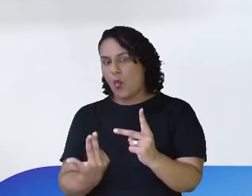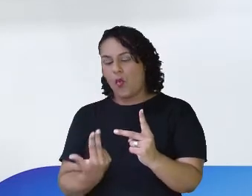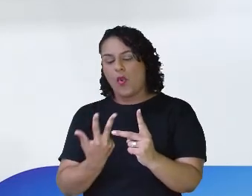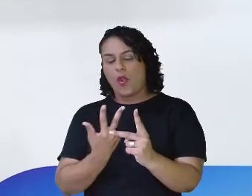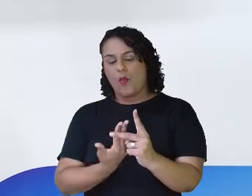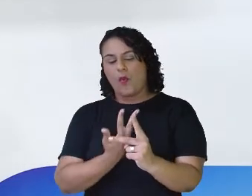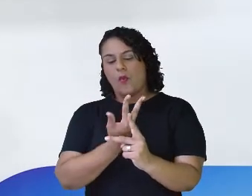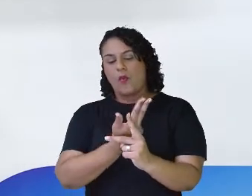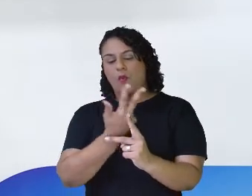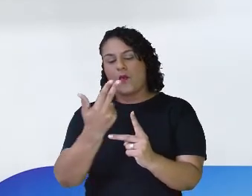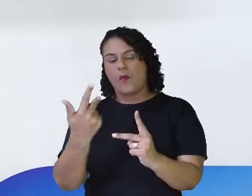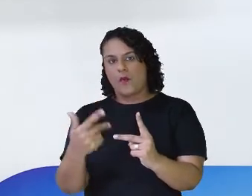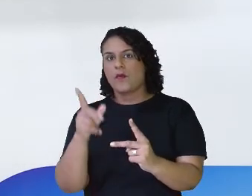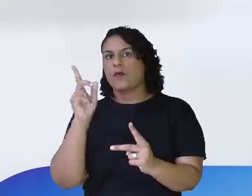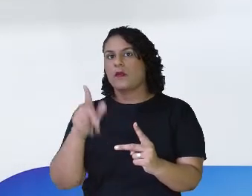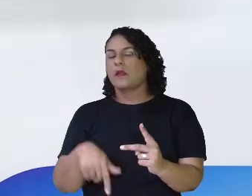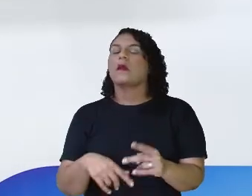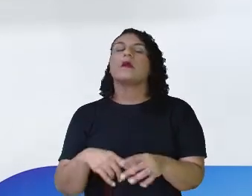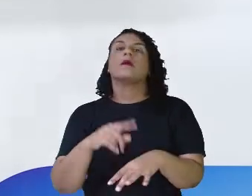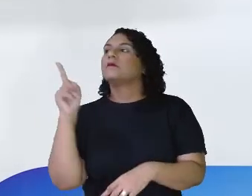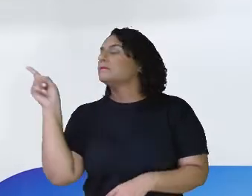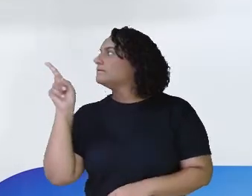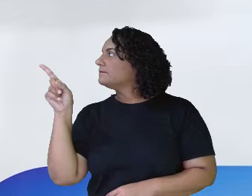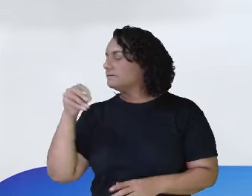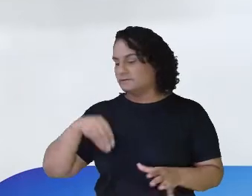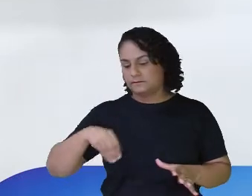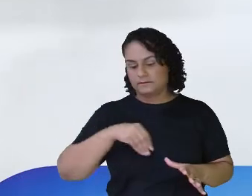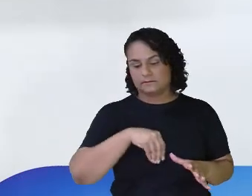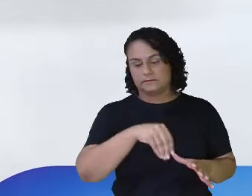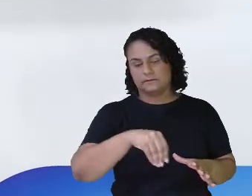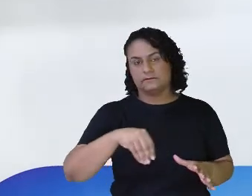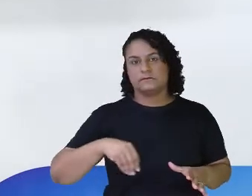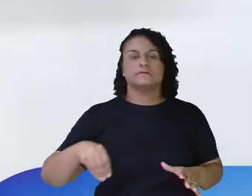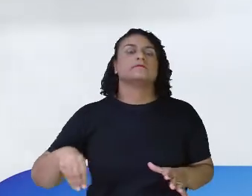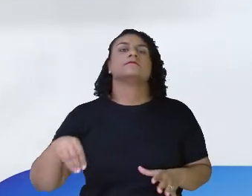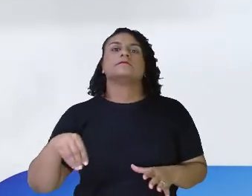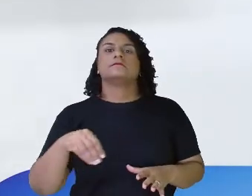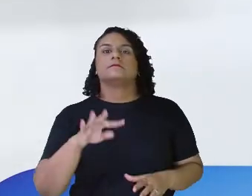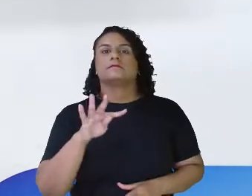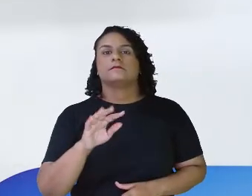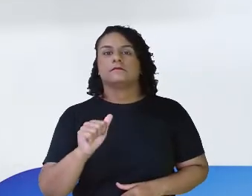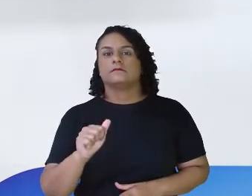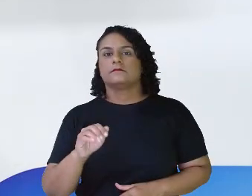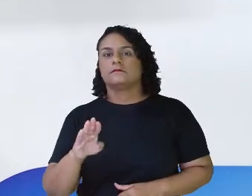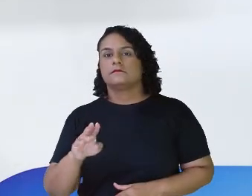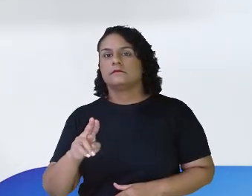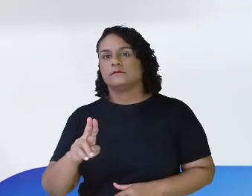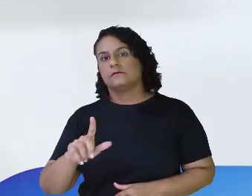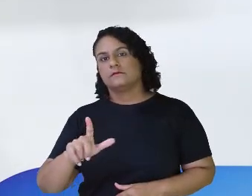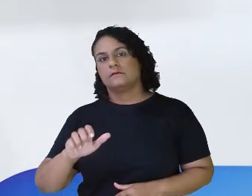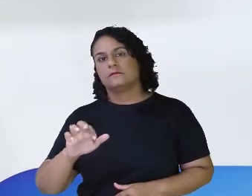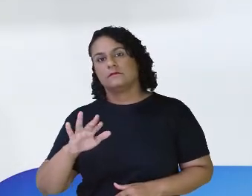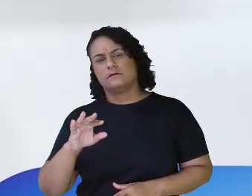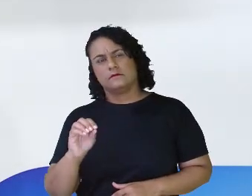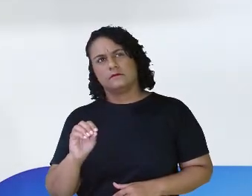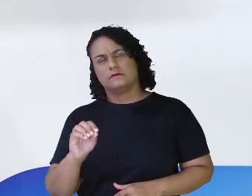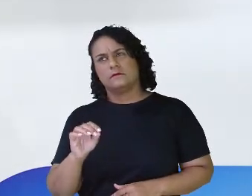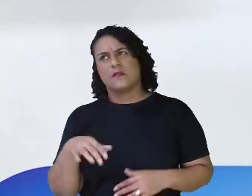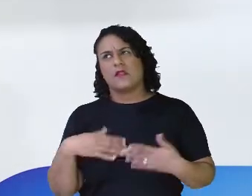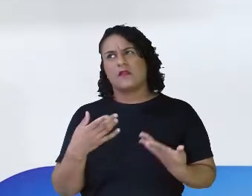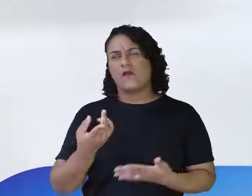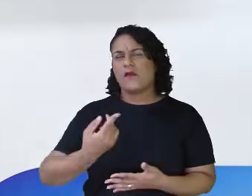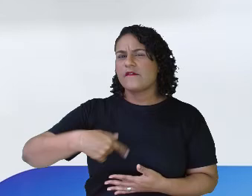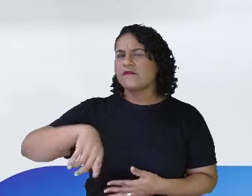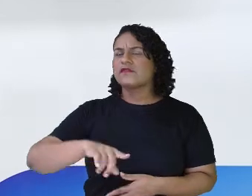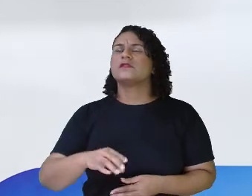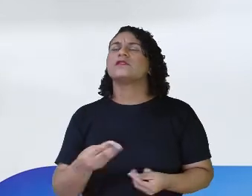do tabuleiro, tá? Como eu trouxe aqui, ó, o tabuleiro de damas. Tabuleiro, professora, agora